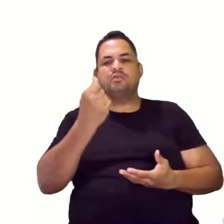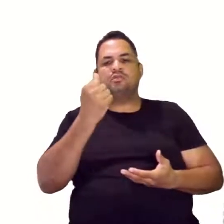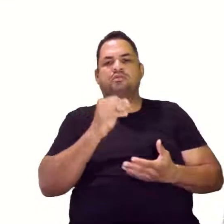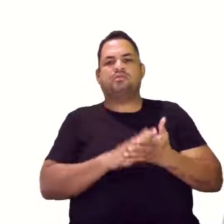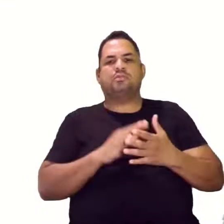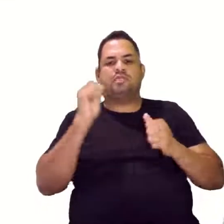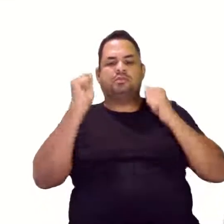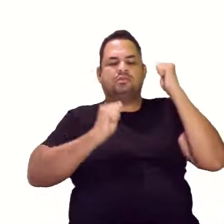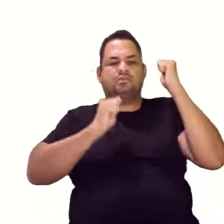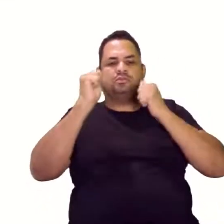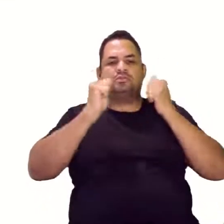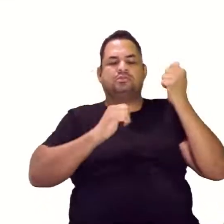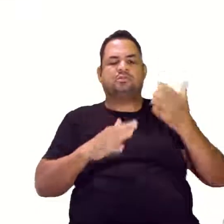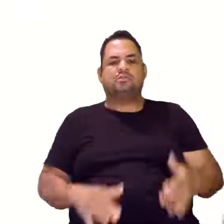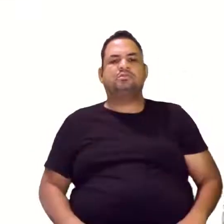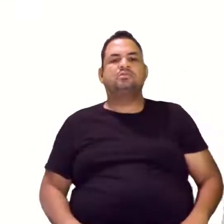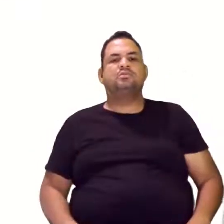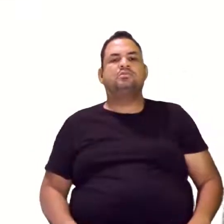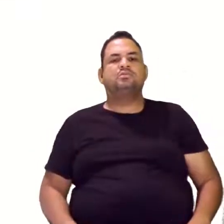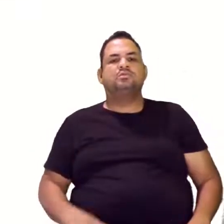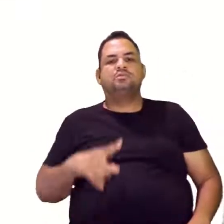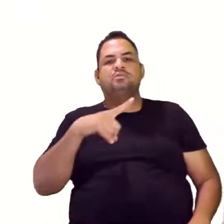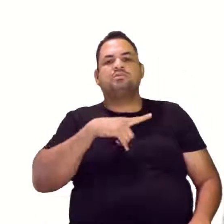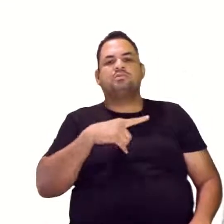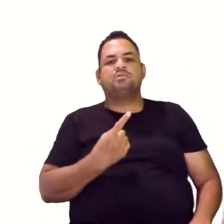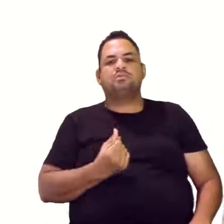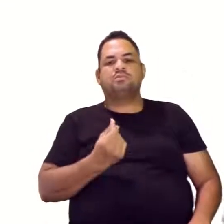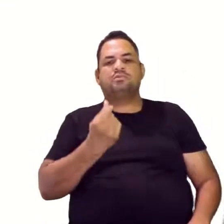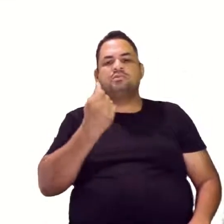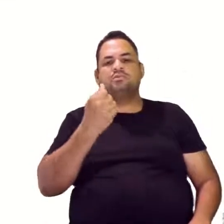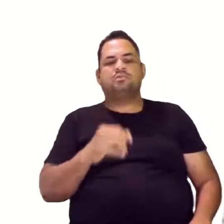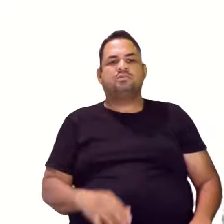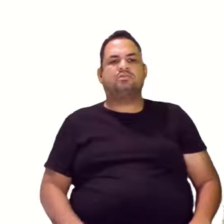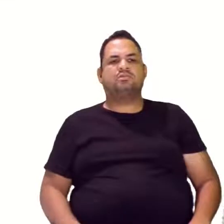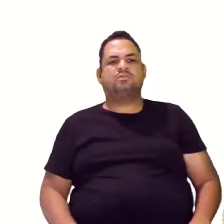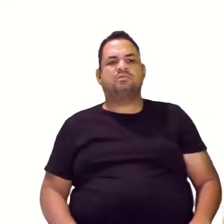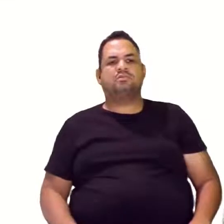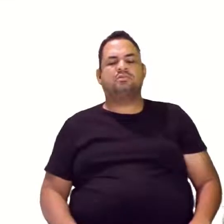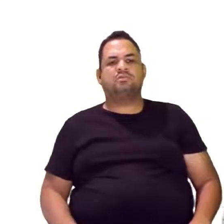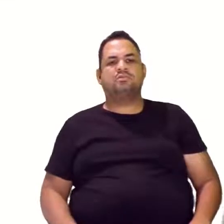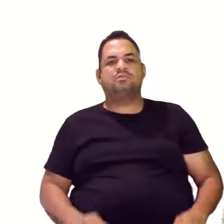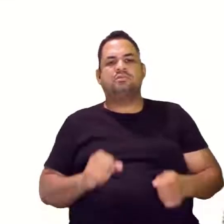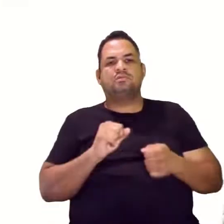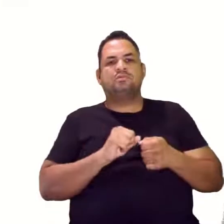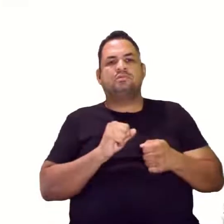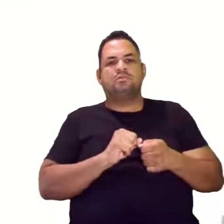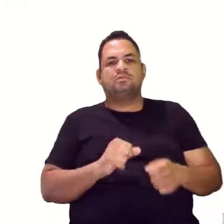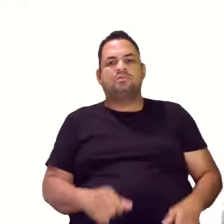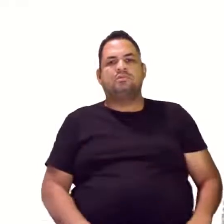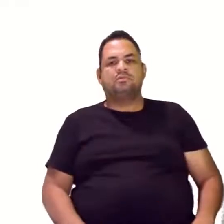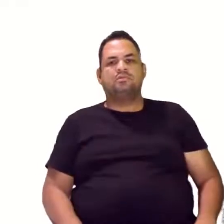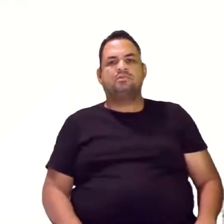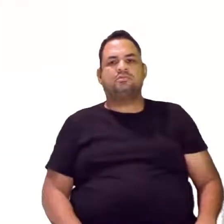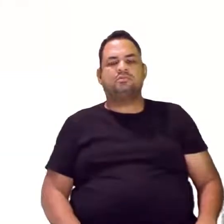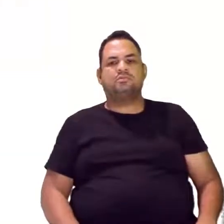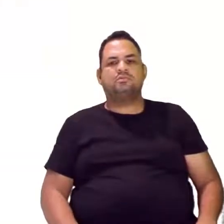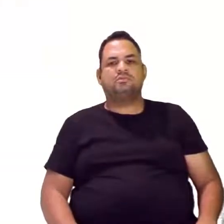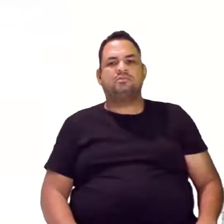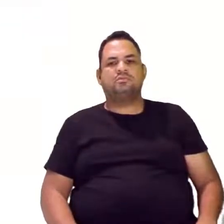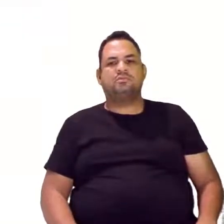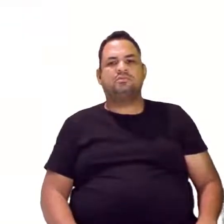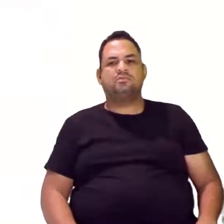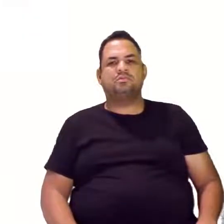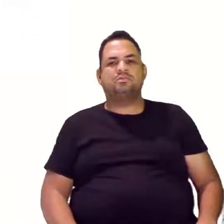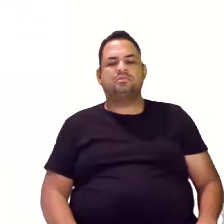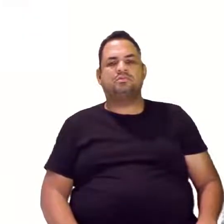o fabricante, né? Vai ser aquele que tiver um valor maior, né? Então, o que a gente vai ter que fazer aqui, ó? Deixa eu dar uma apagadinha aqui para ficar melhor.